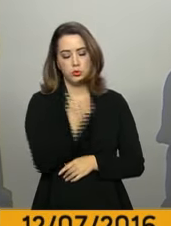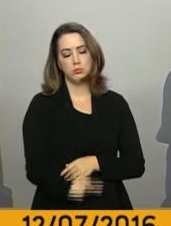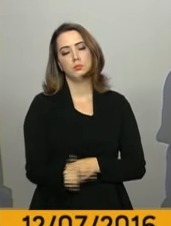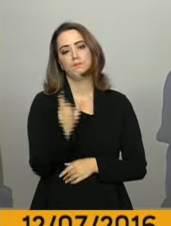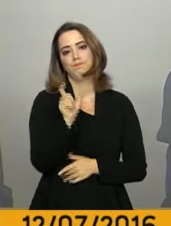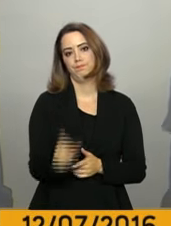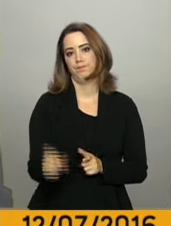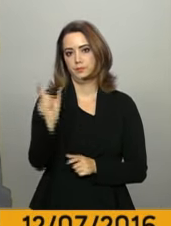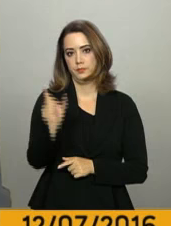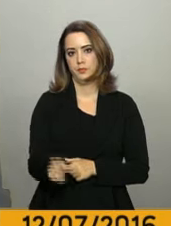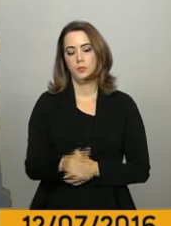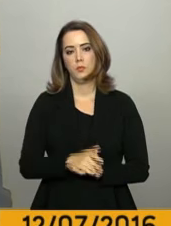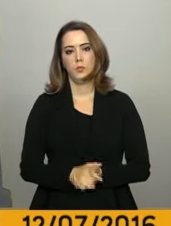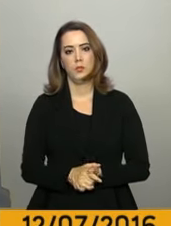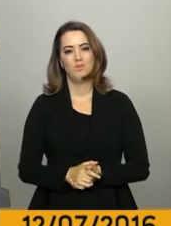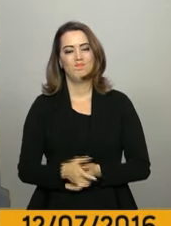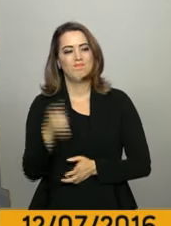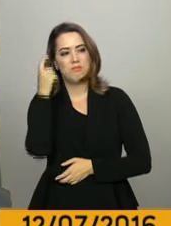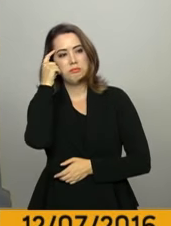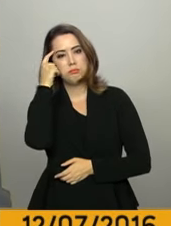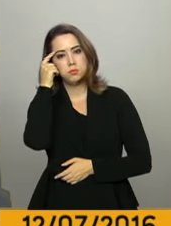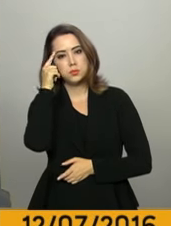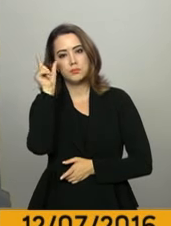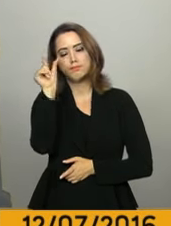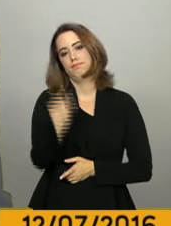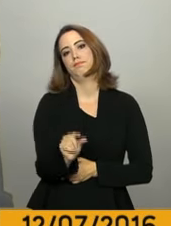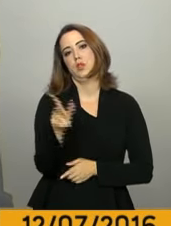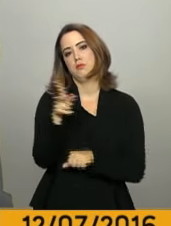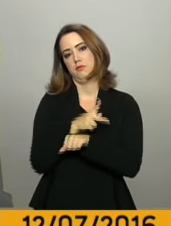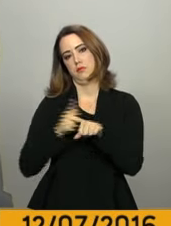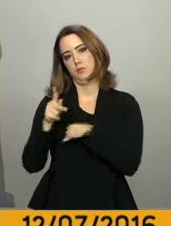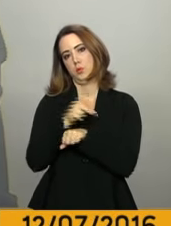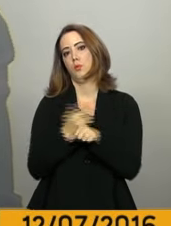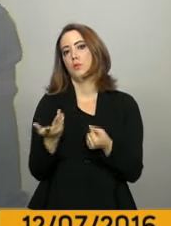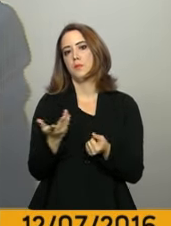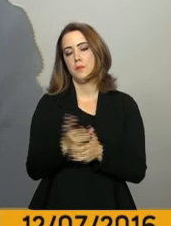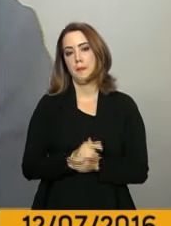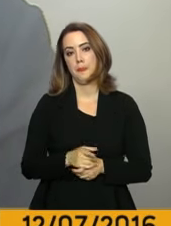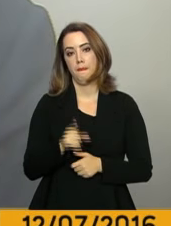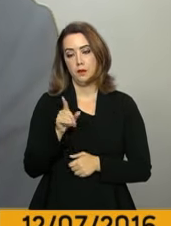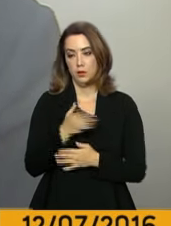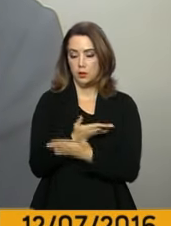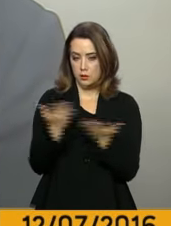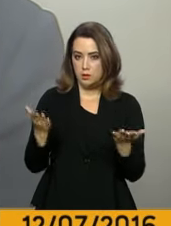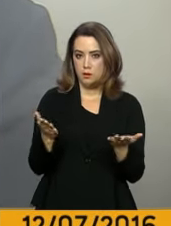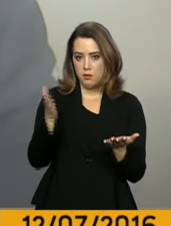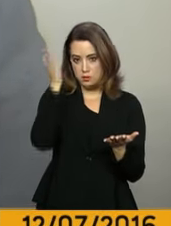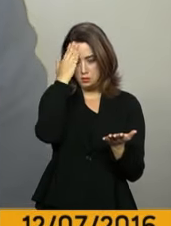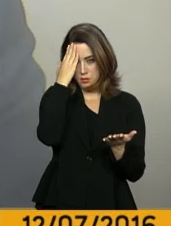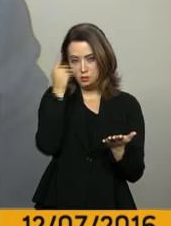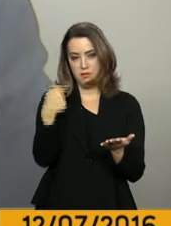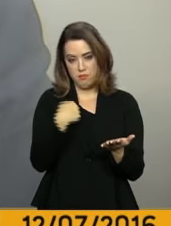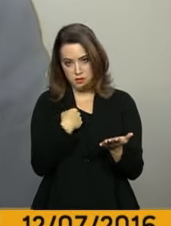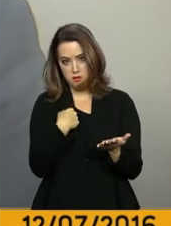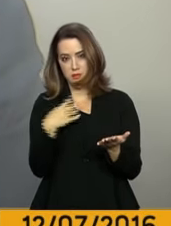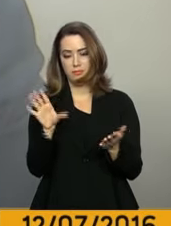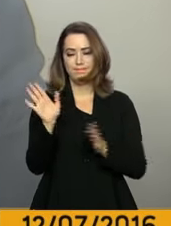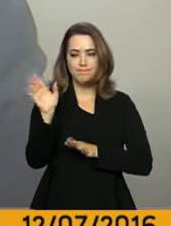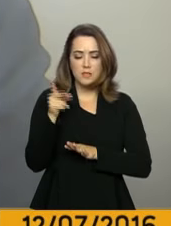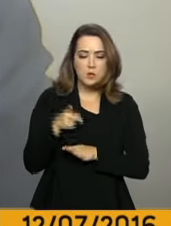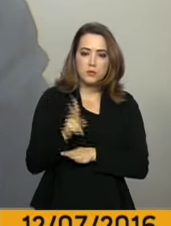eh não pensam globalmente o país vocês sabem que eu ao longo desse período todo tomei todas as